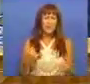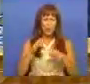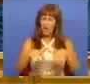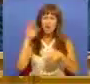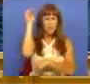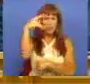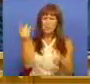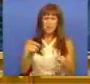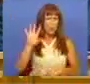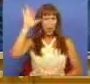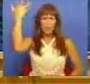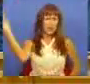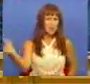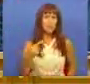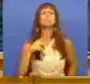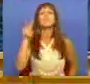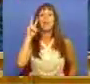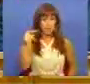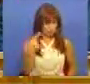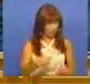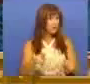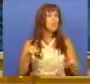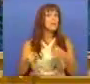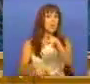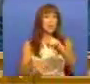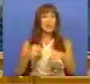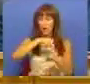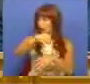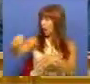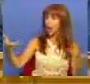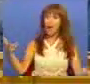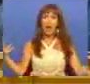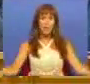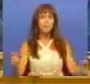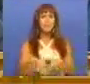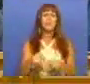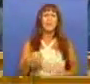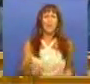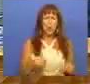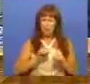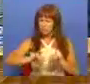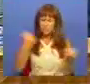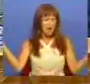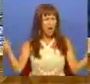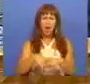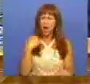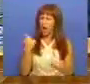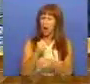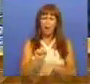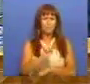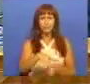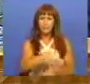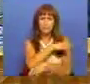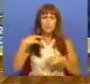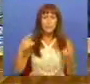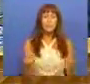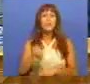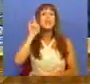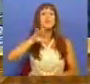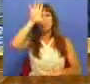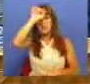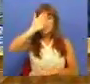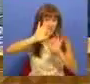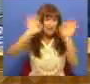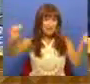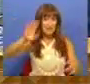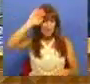Assembleia da República acontece. E já se vê bem as diferenças que existem entre nós. Isso é a ruína do trabalho médico. E a senhora Ministra sabe tão